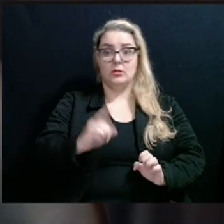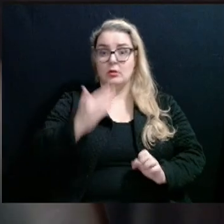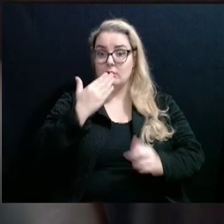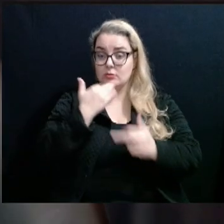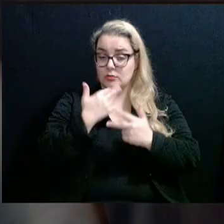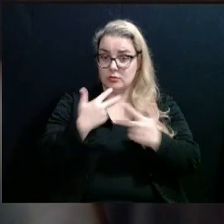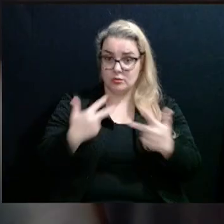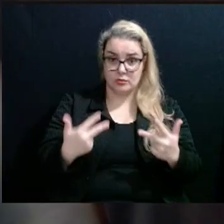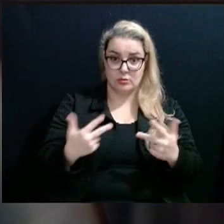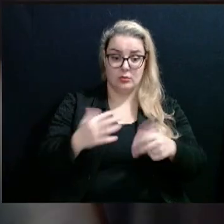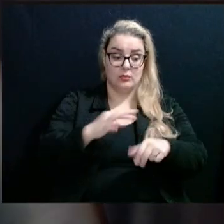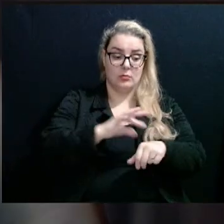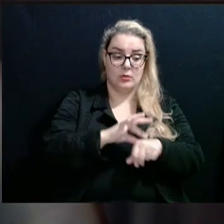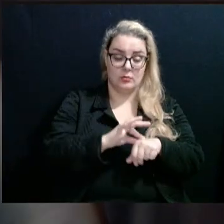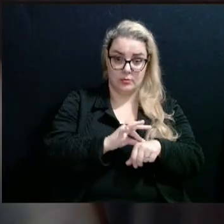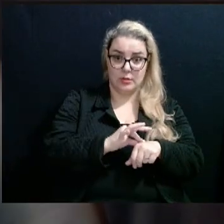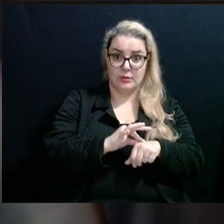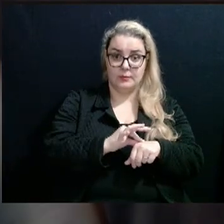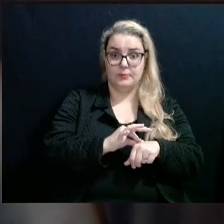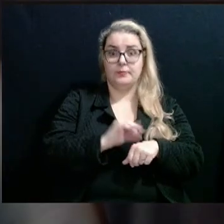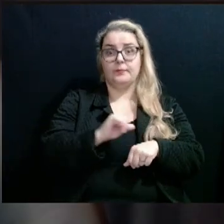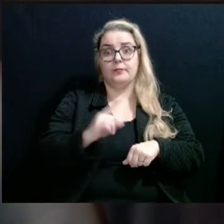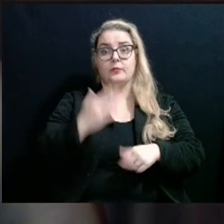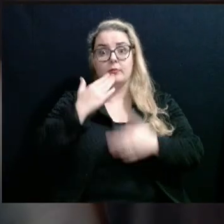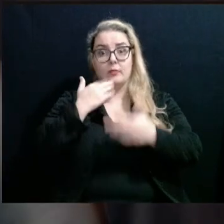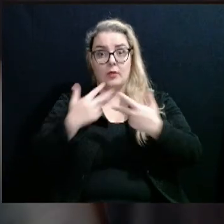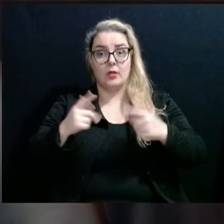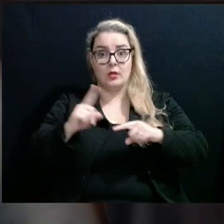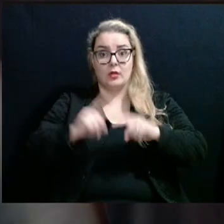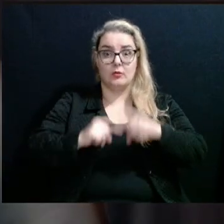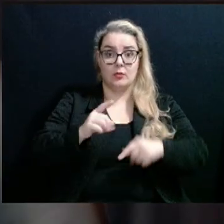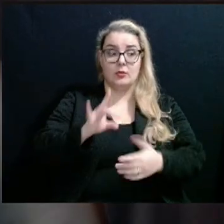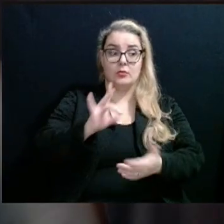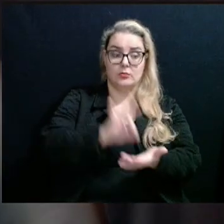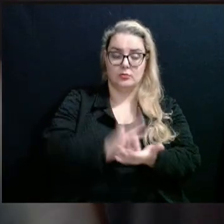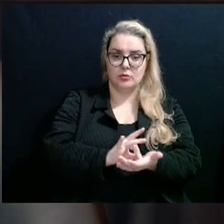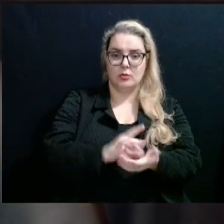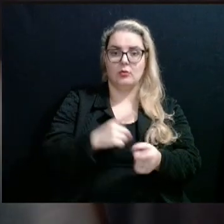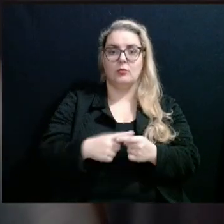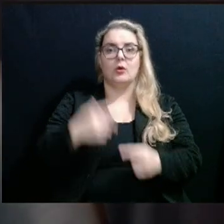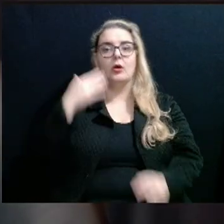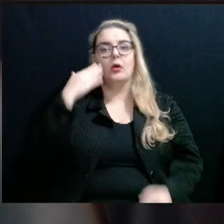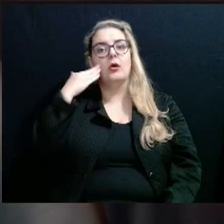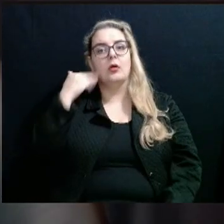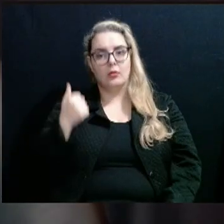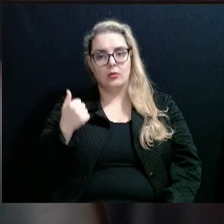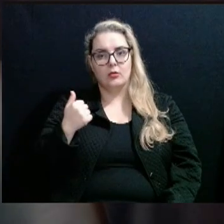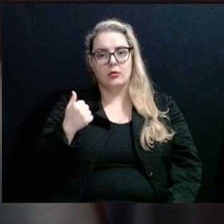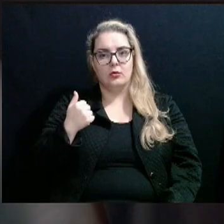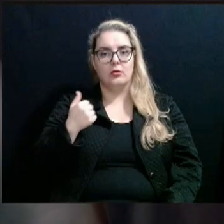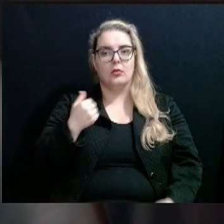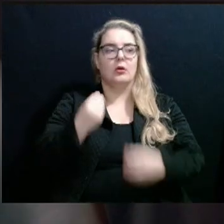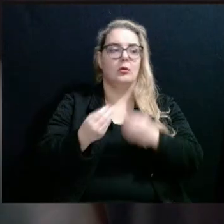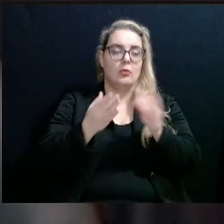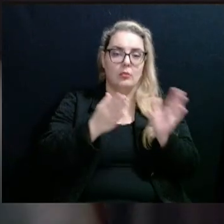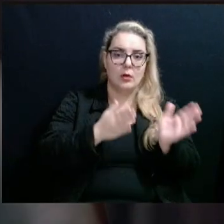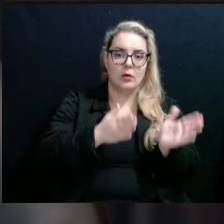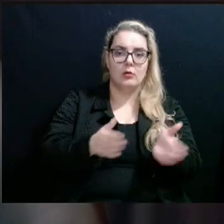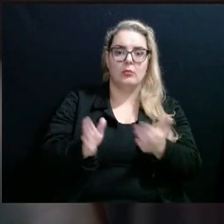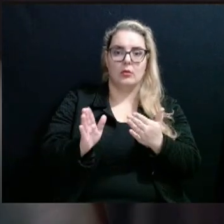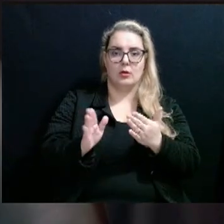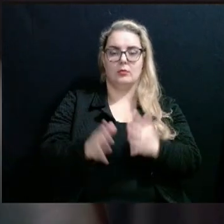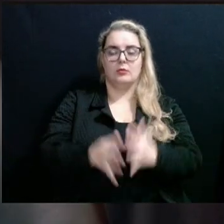não estou comendo produtos de origem animal, porque eu sei como é a produção